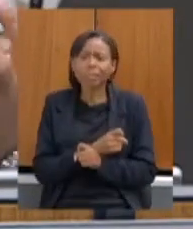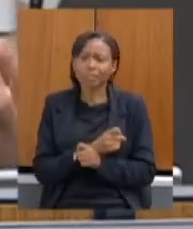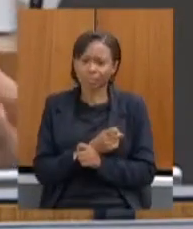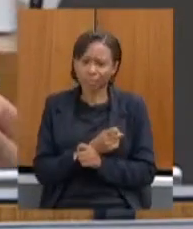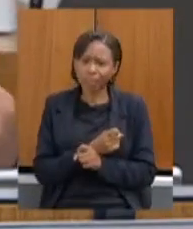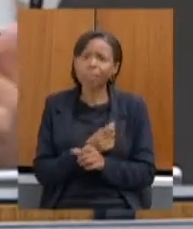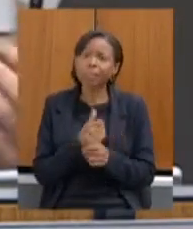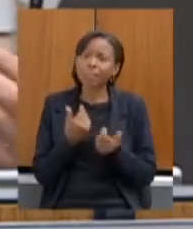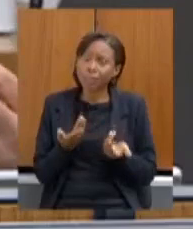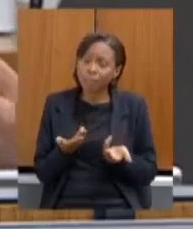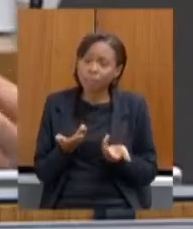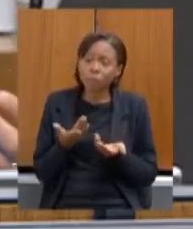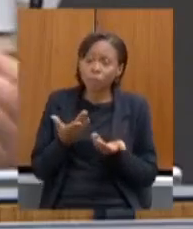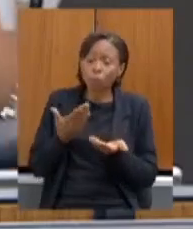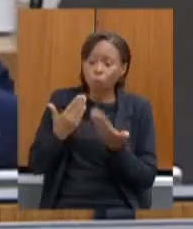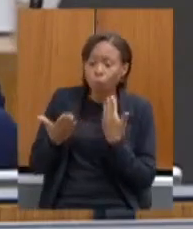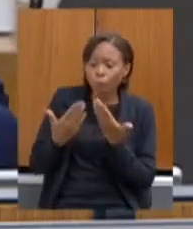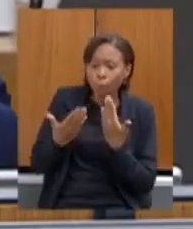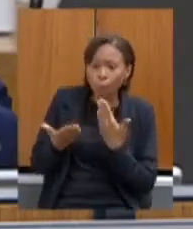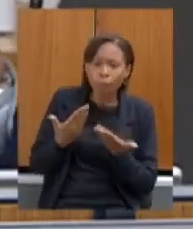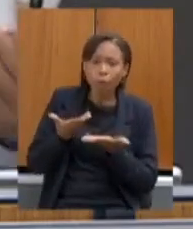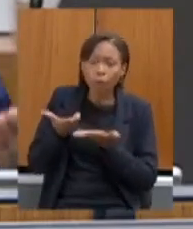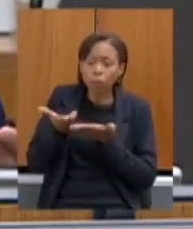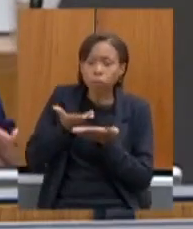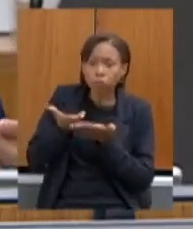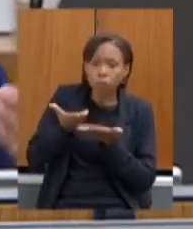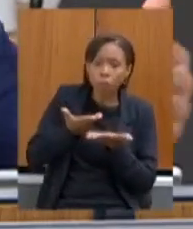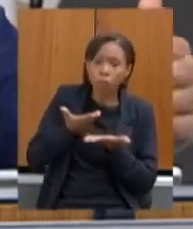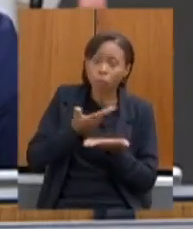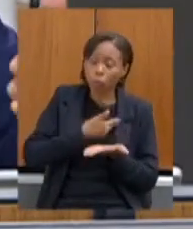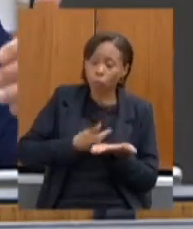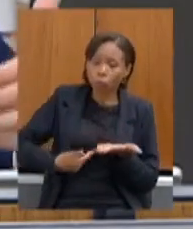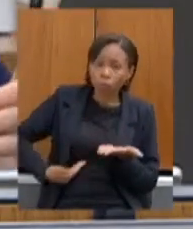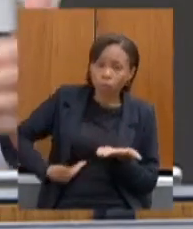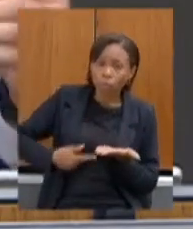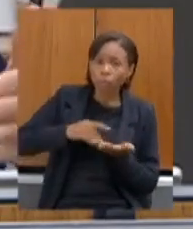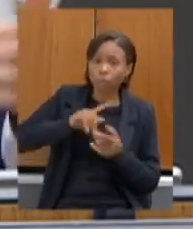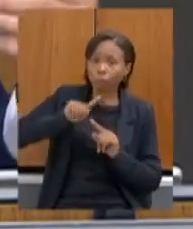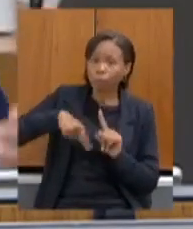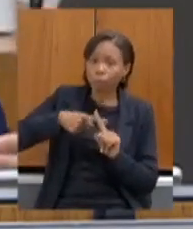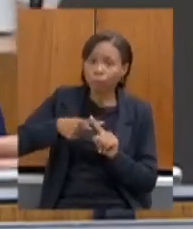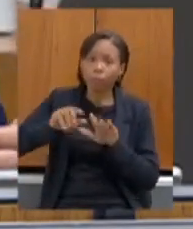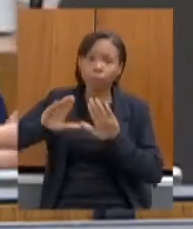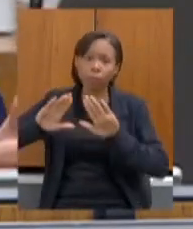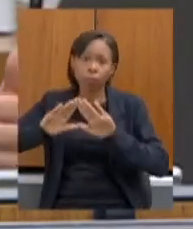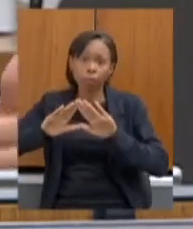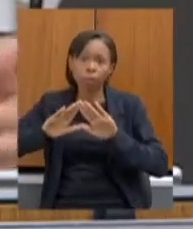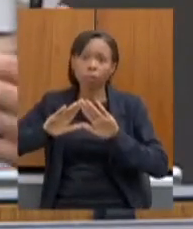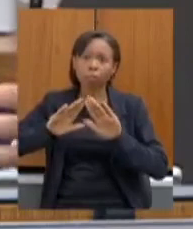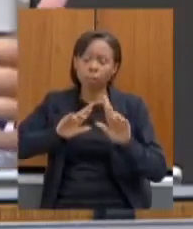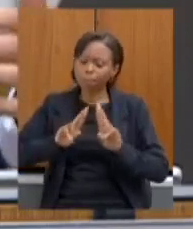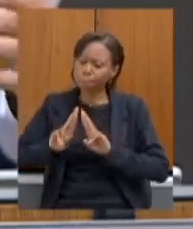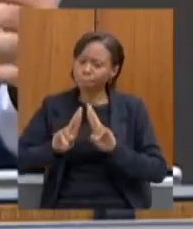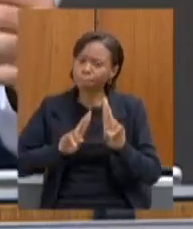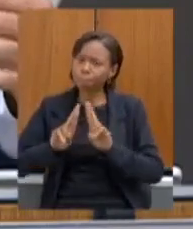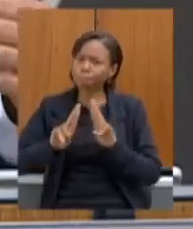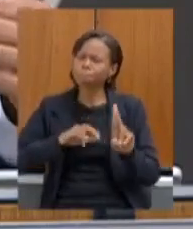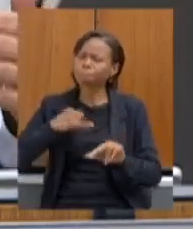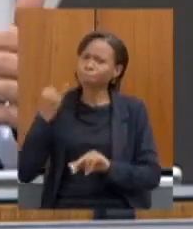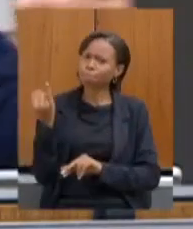diálogo e a aproximação entre o governo estadual e a Assembleia Legislativa foi fundamental para que a gente conseguisse